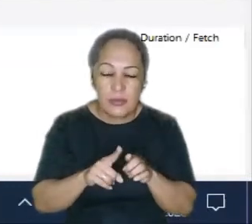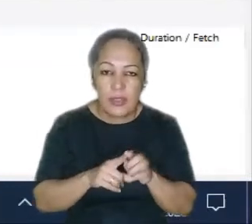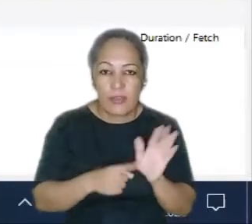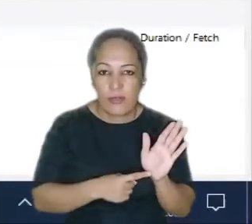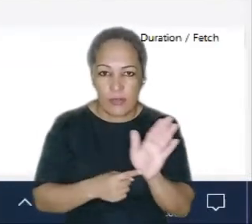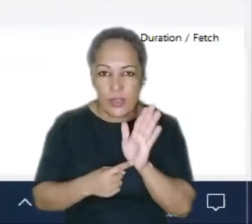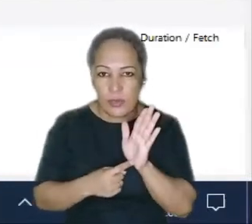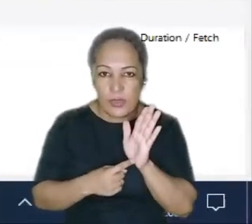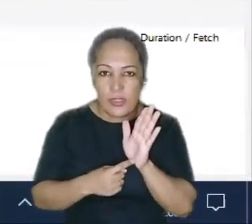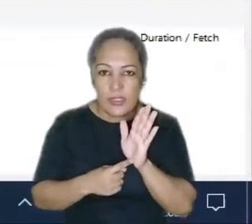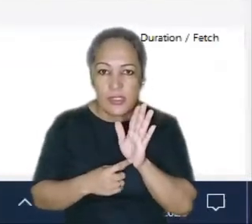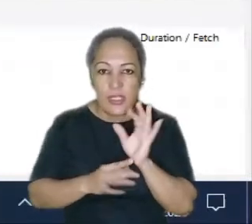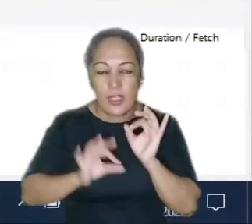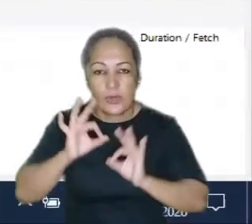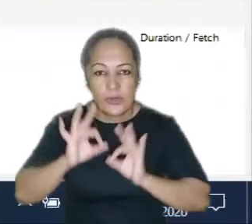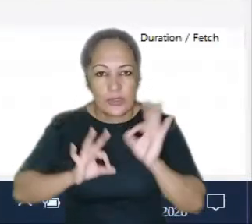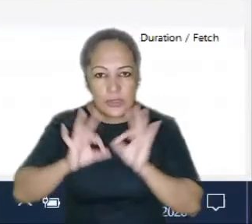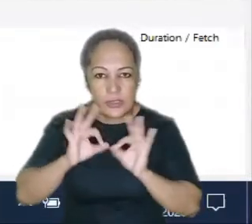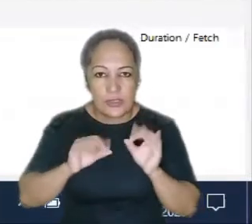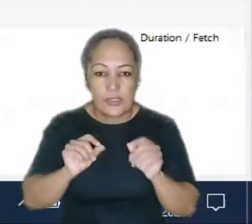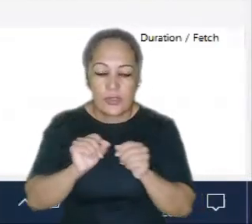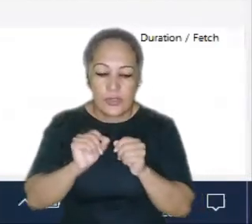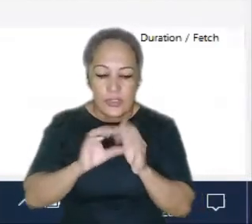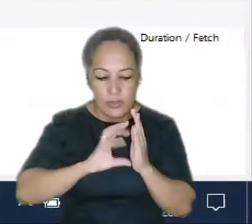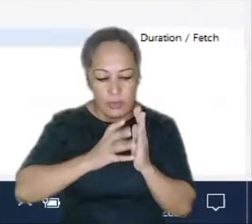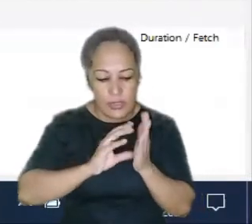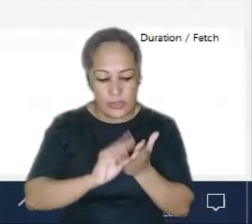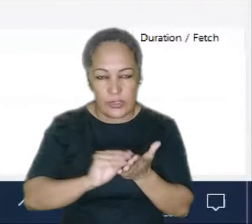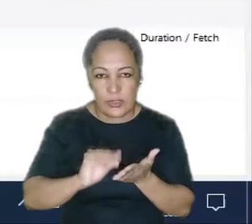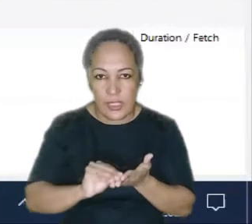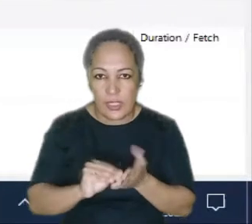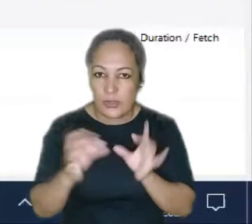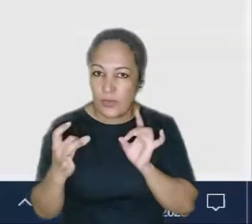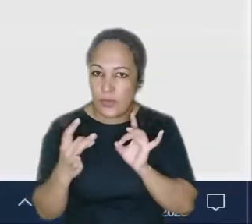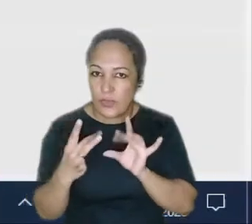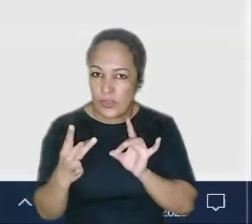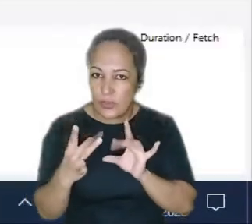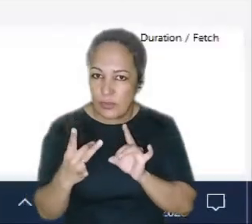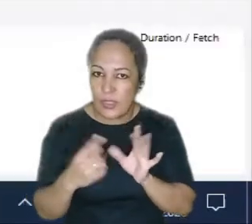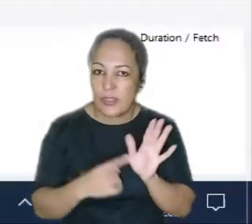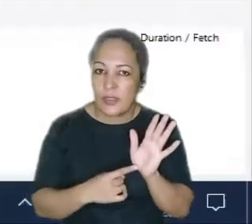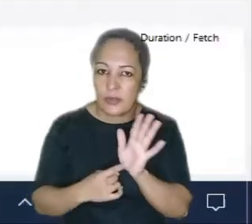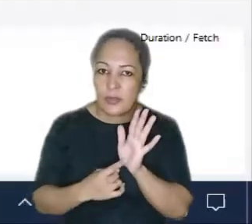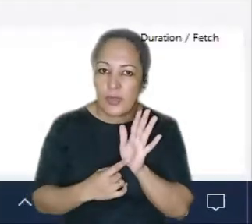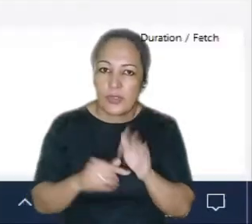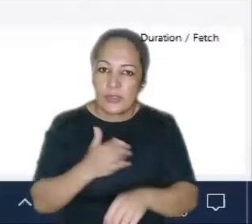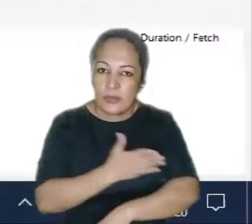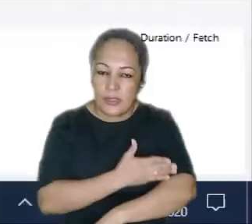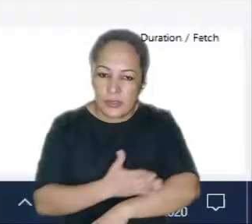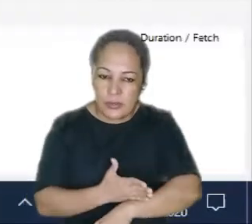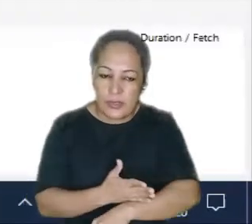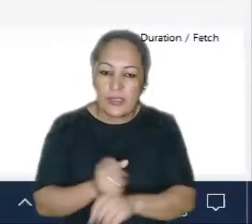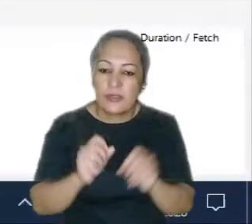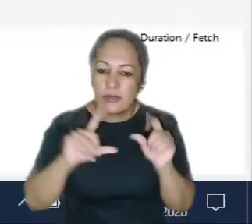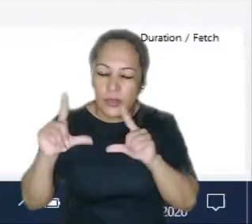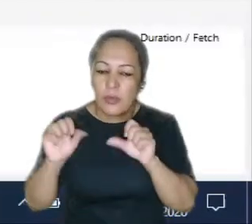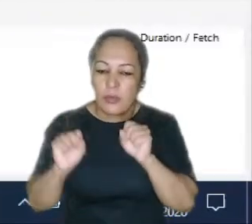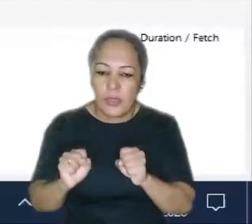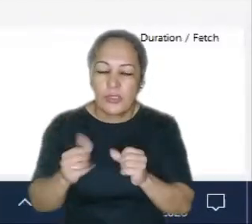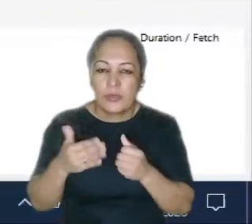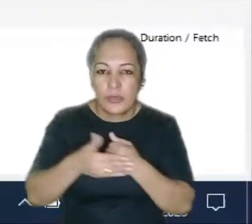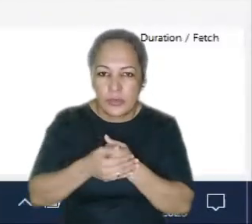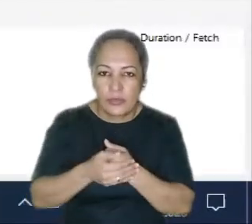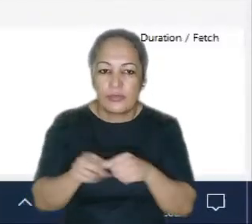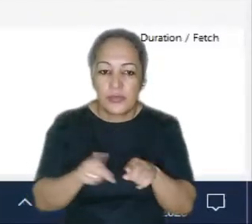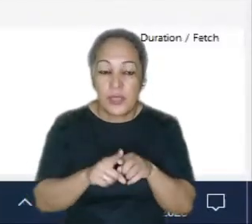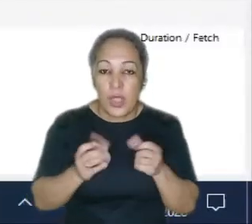você realiza no banco de dados. O feedback das ações vai aparecer aqui nessa parte branca. Você pode desativar e ativar ela também. Eu gosto de mostrar isso aqui, porque às